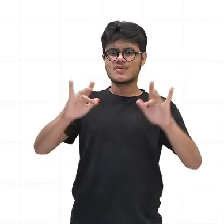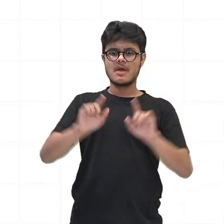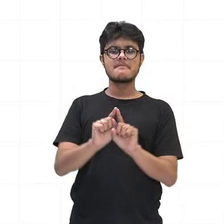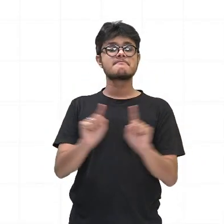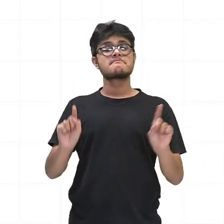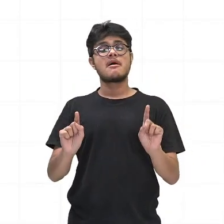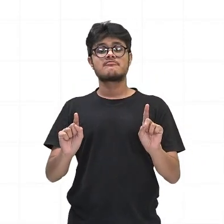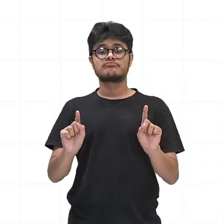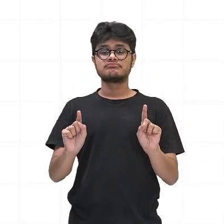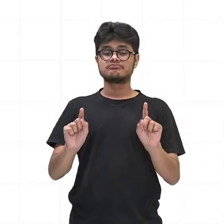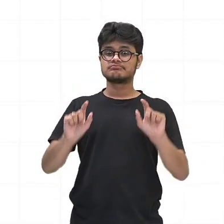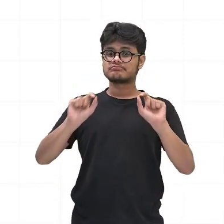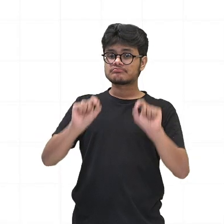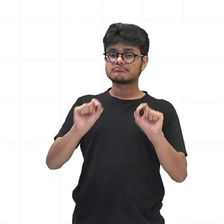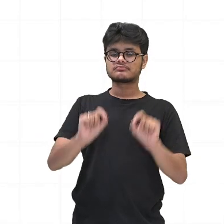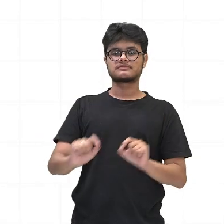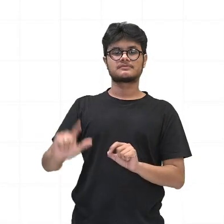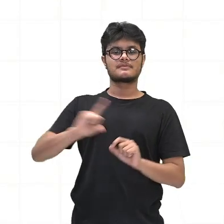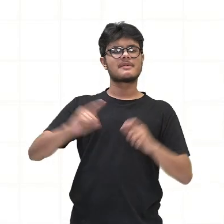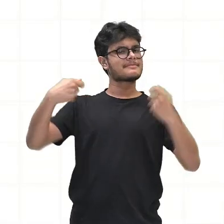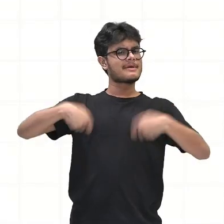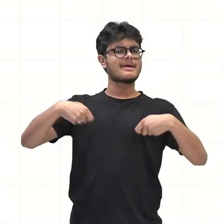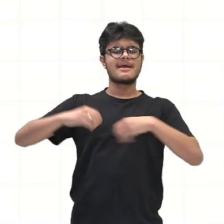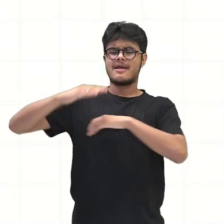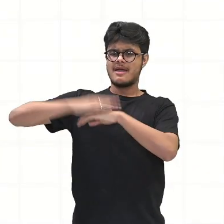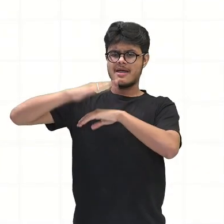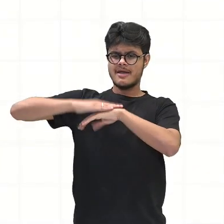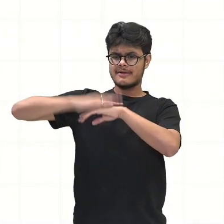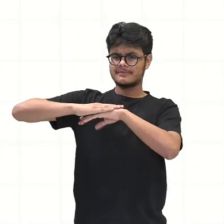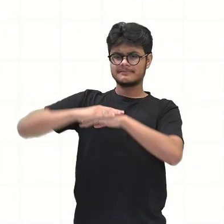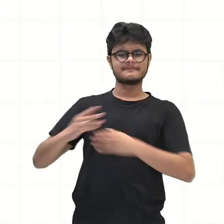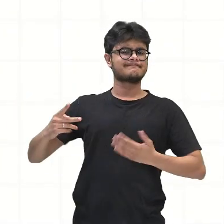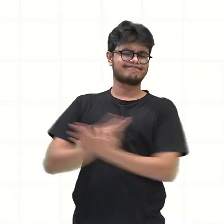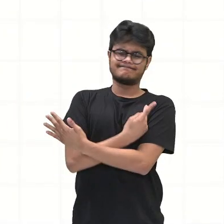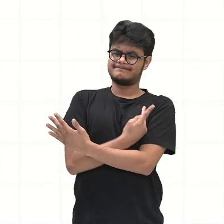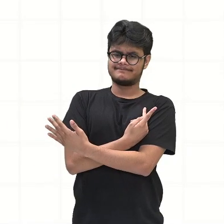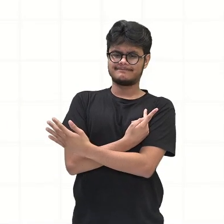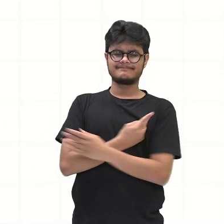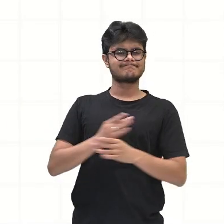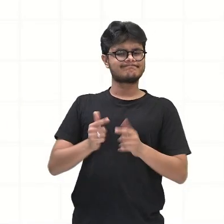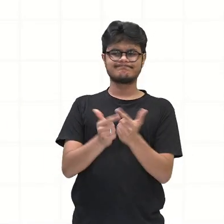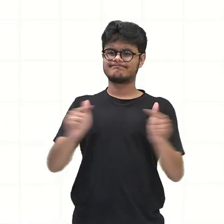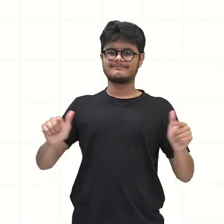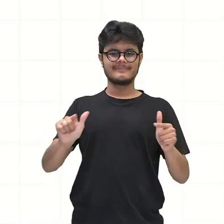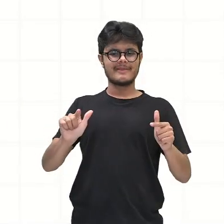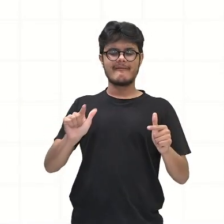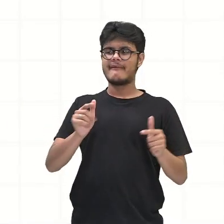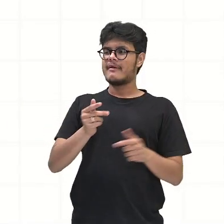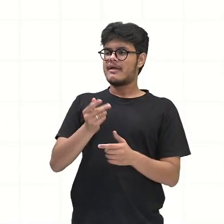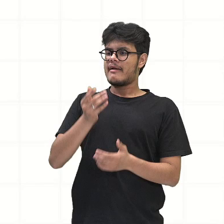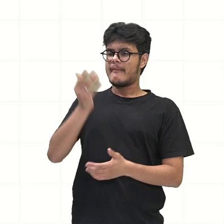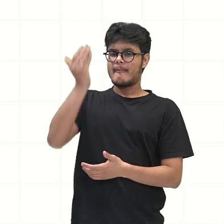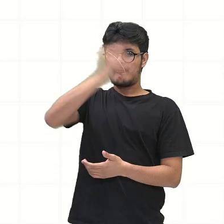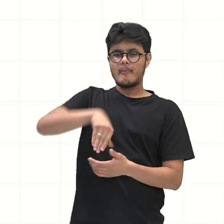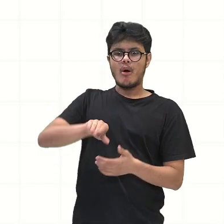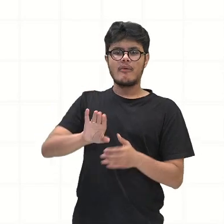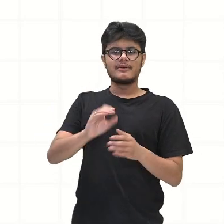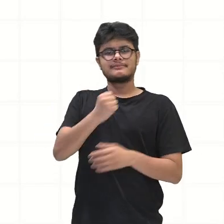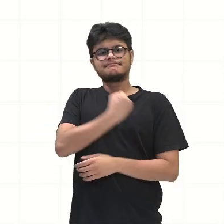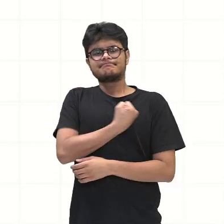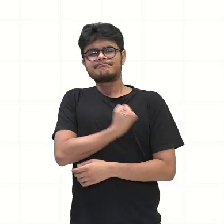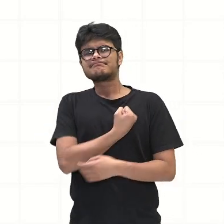Depende exclusivamente do acaso. Mesmo não sendo possível afirmar qual resultado